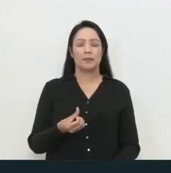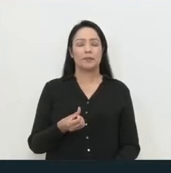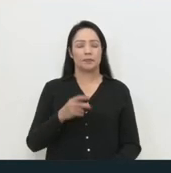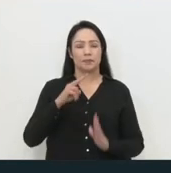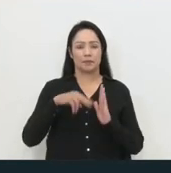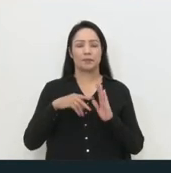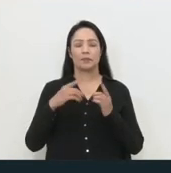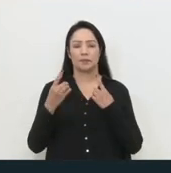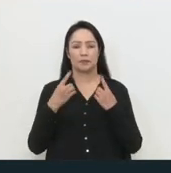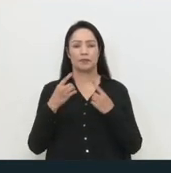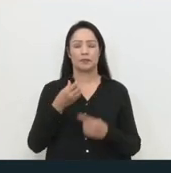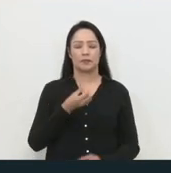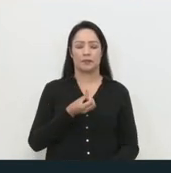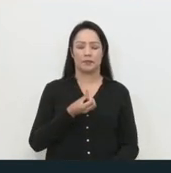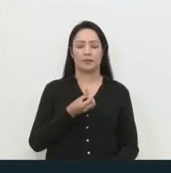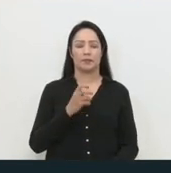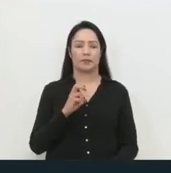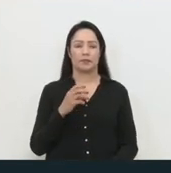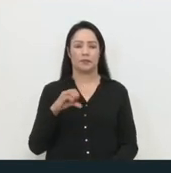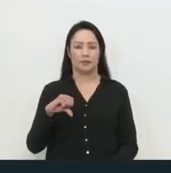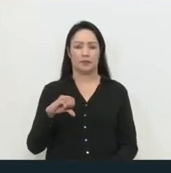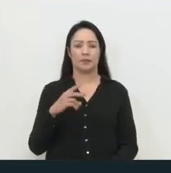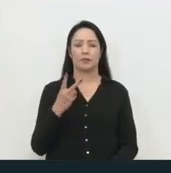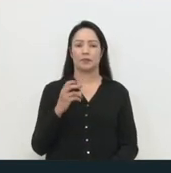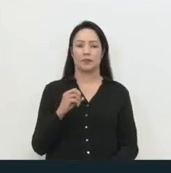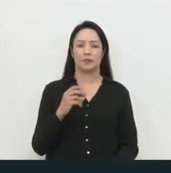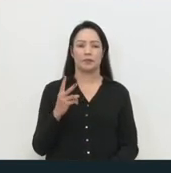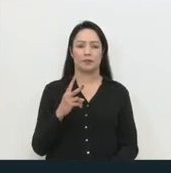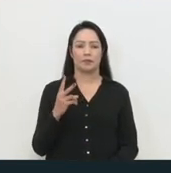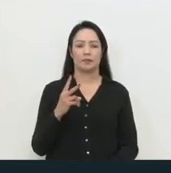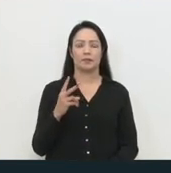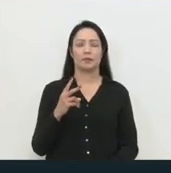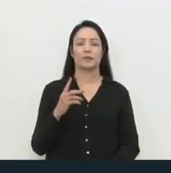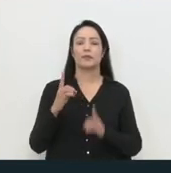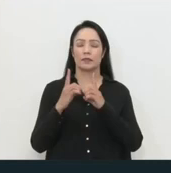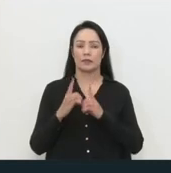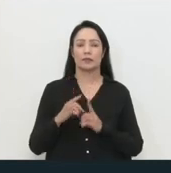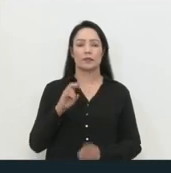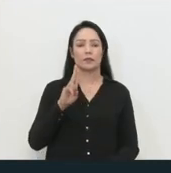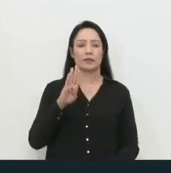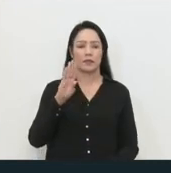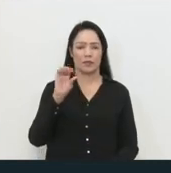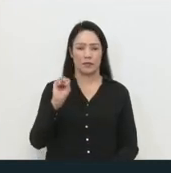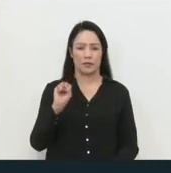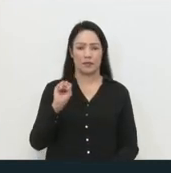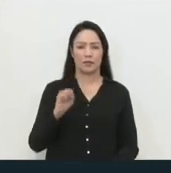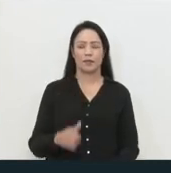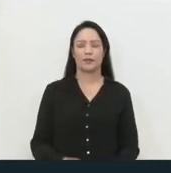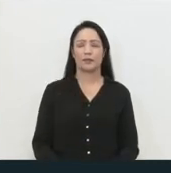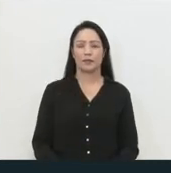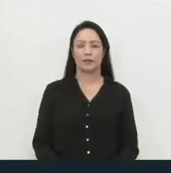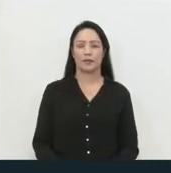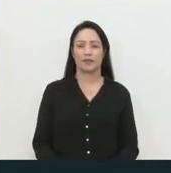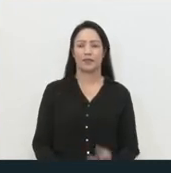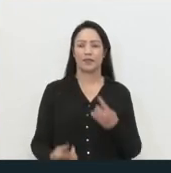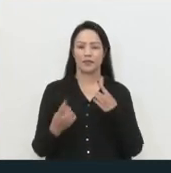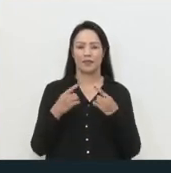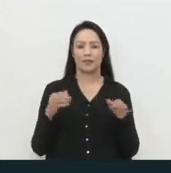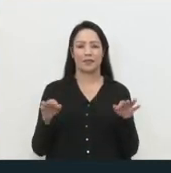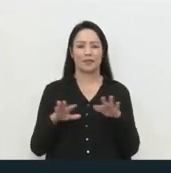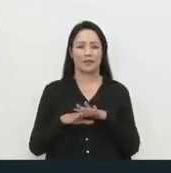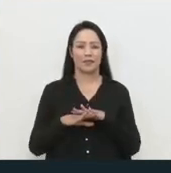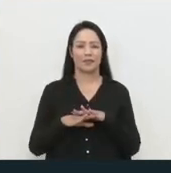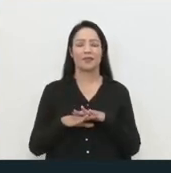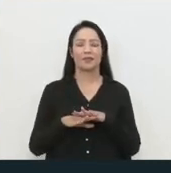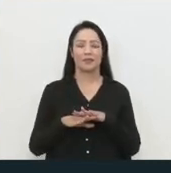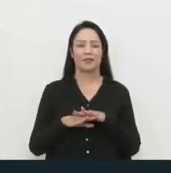de 659 2023 informações sobre os atendimentos médicos na UBS são Ricardo o autor Vereador Leão Dourado em discussão encerrada a discussão